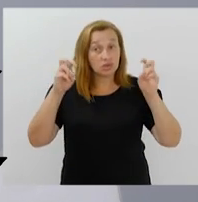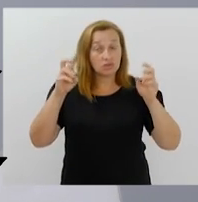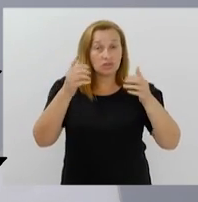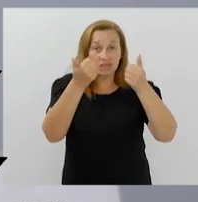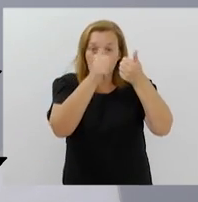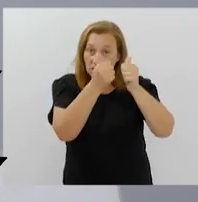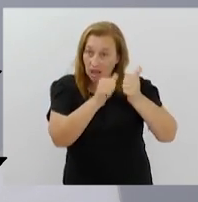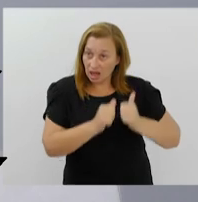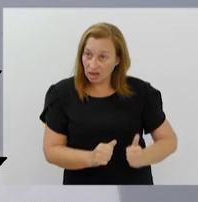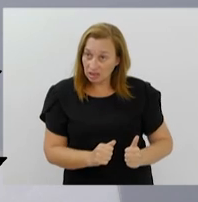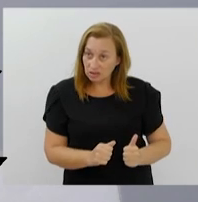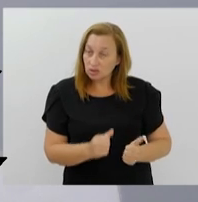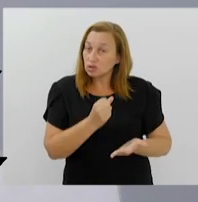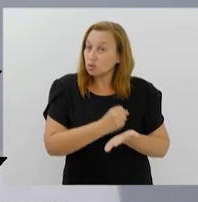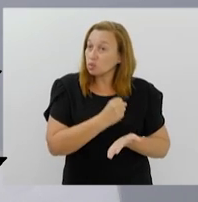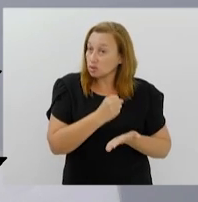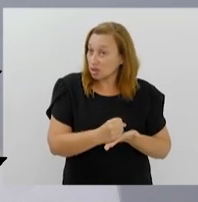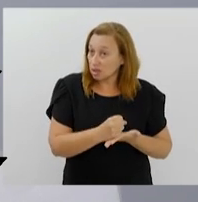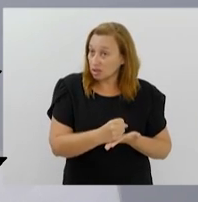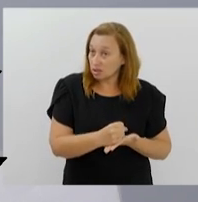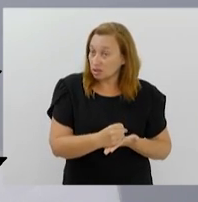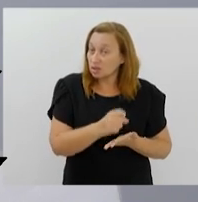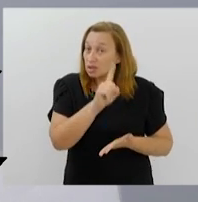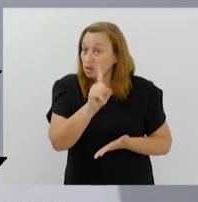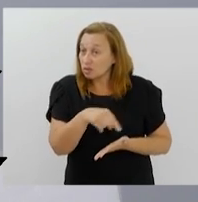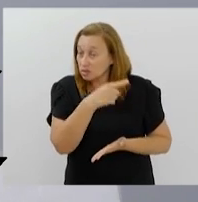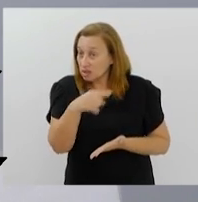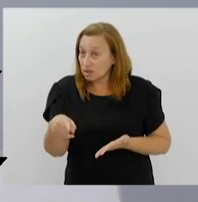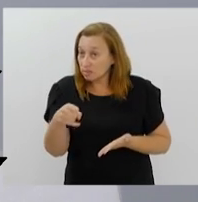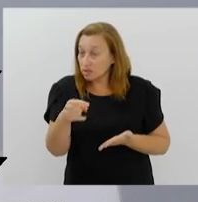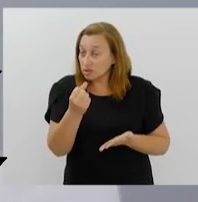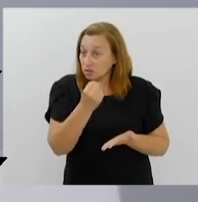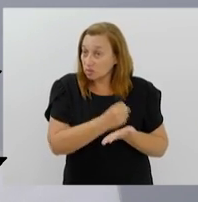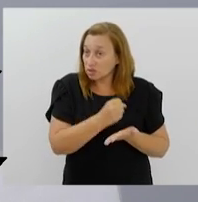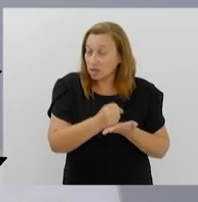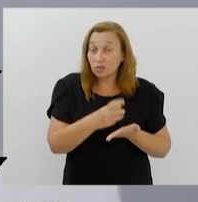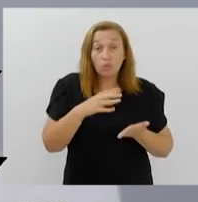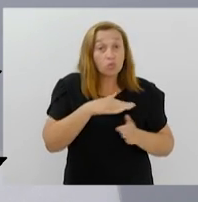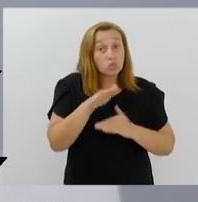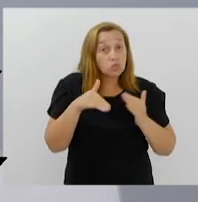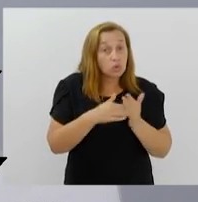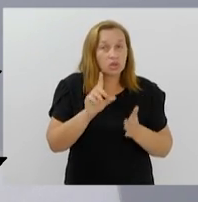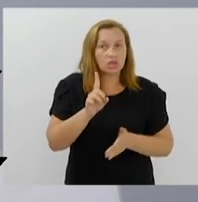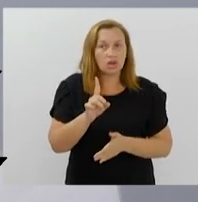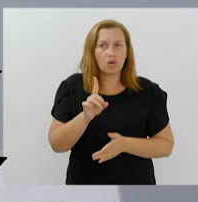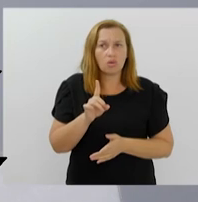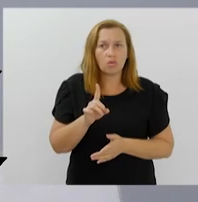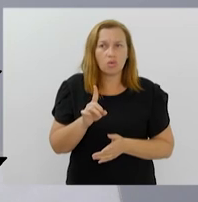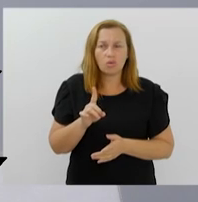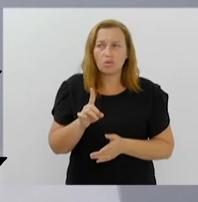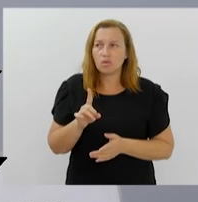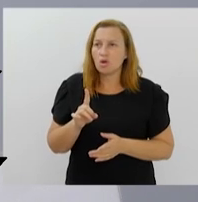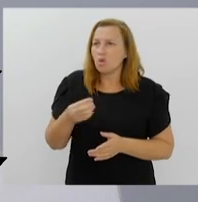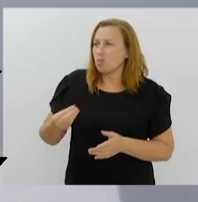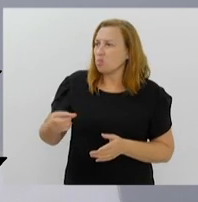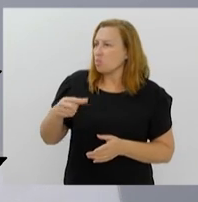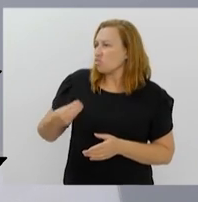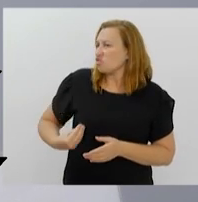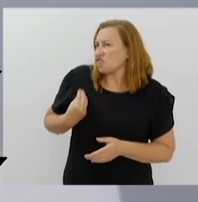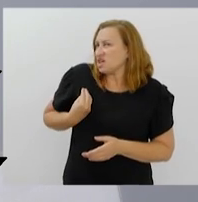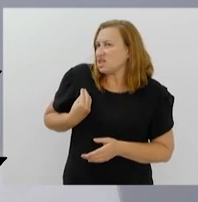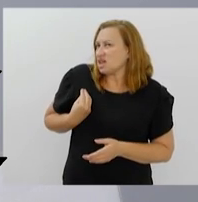análises de contratos e cancelamentos de contratos como um todo e não cancelamento de vidas de